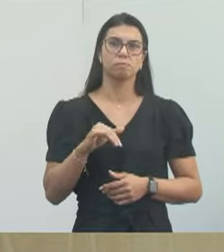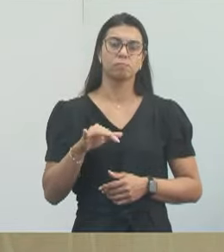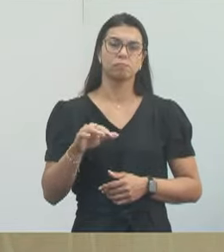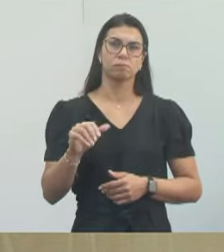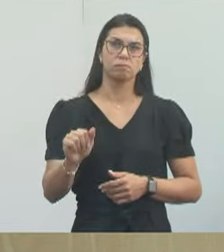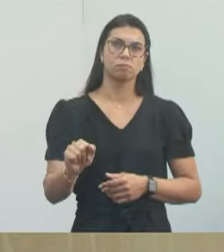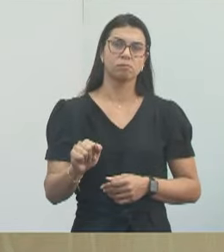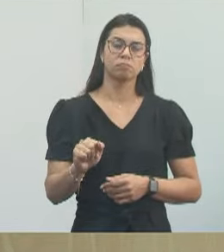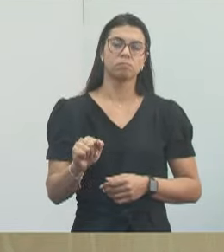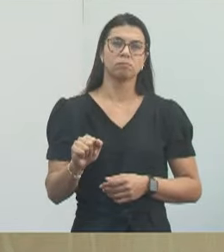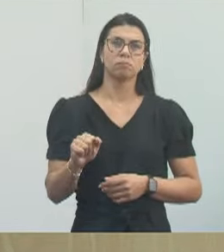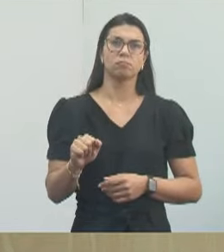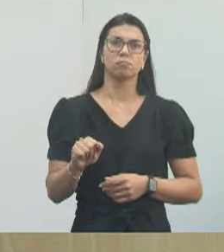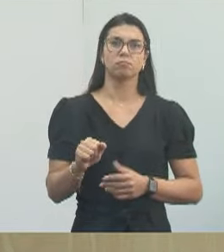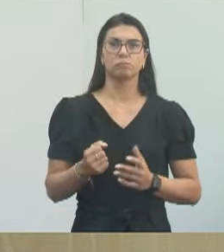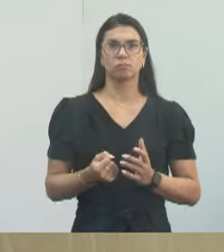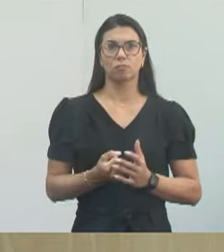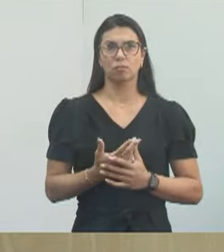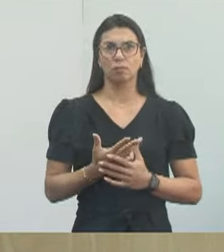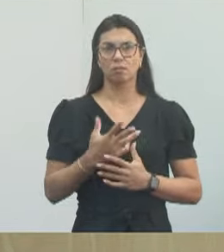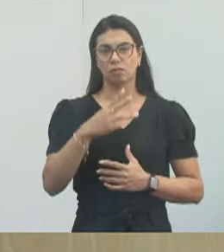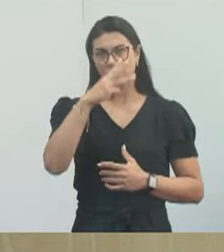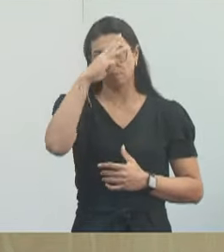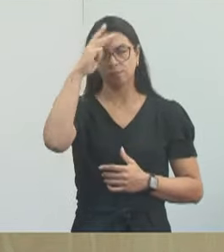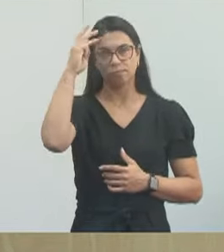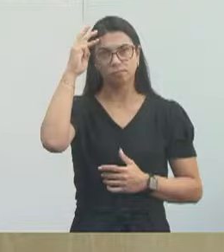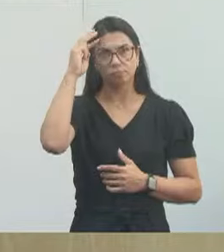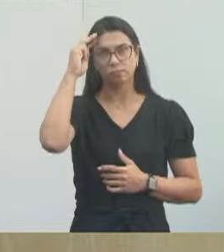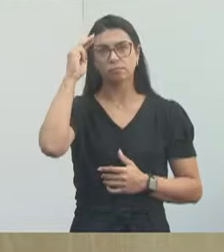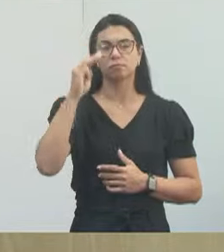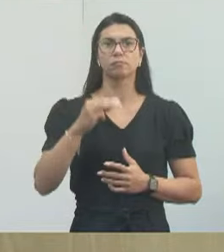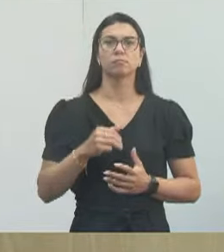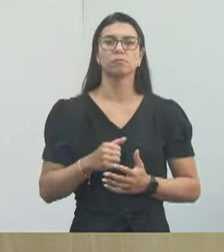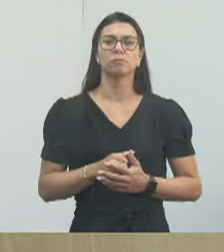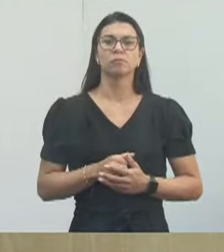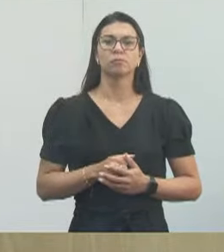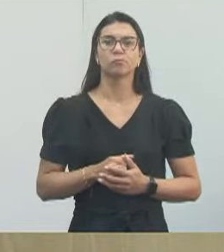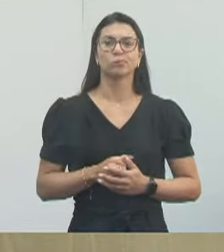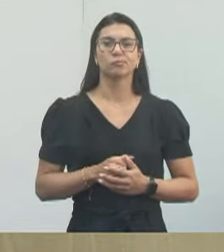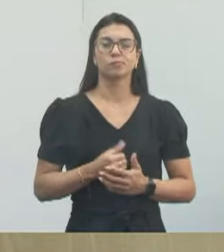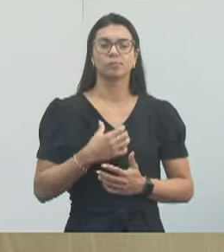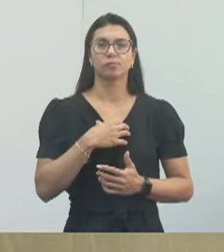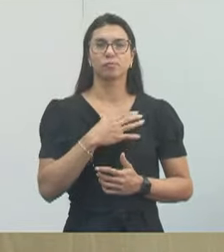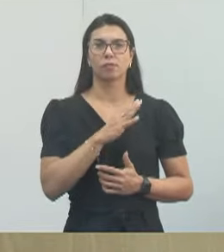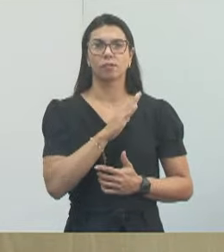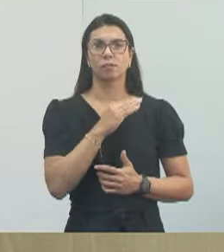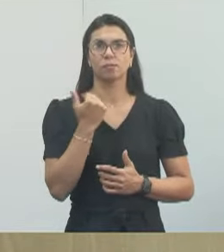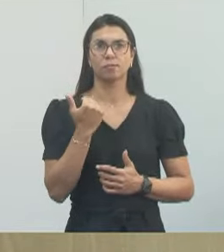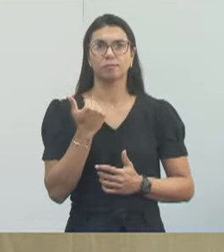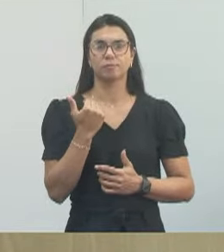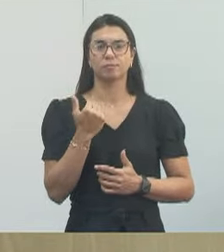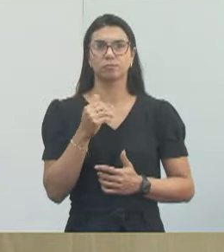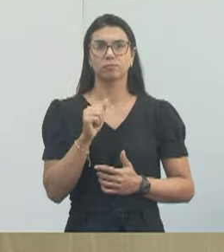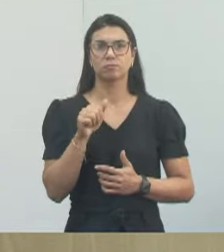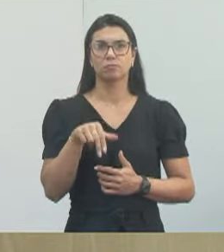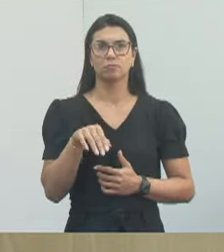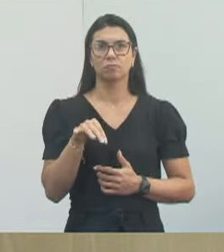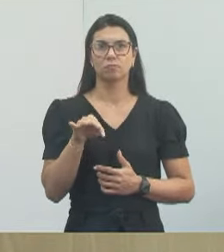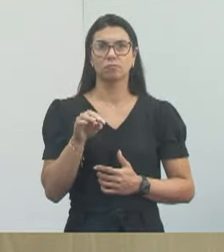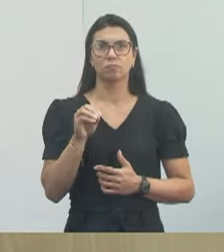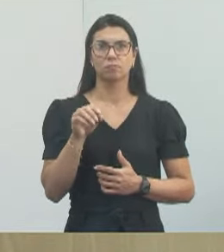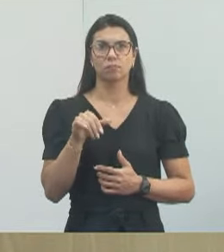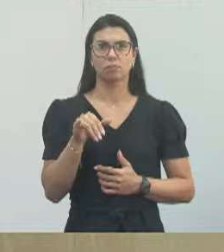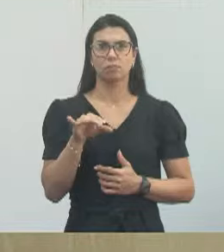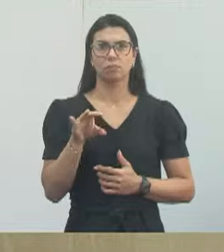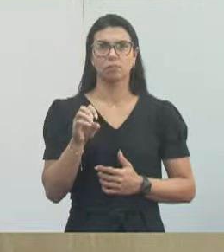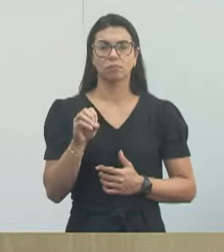Vieira voto formulado pela vereadora Maria Amélia voto pesar pelo falecimento de Antônio de Souza